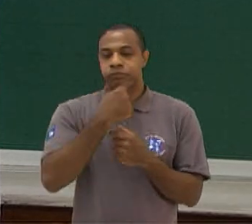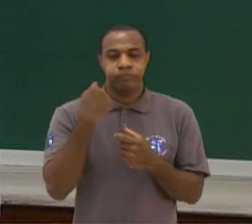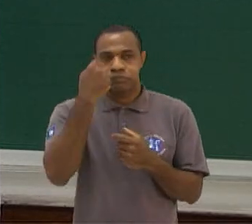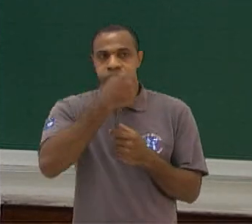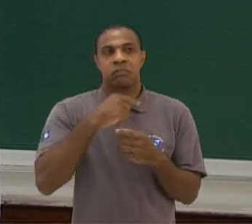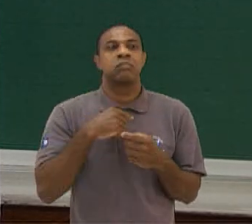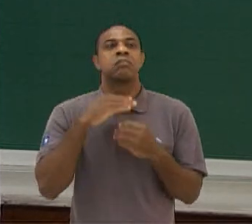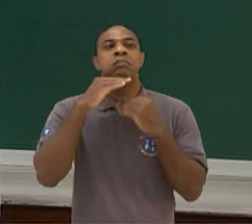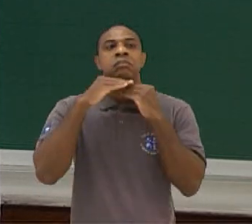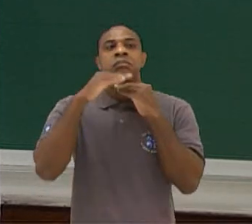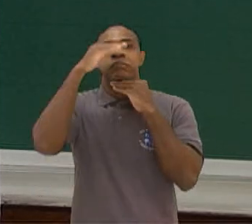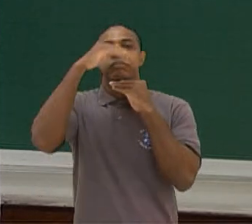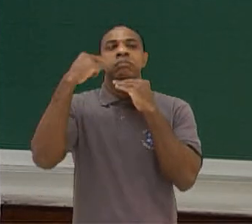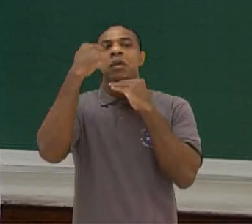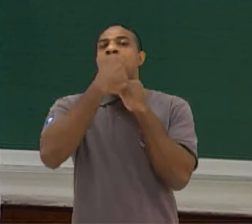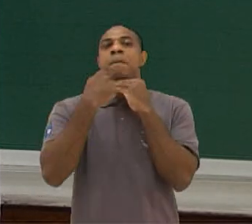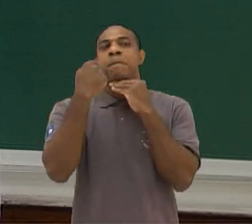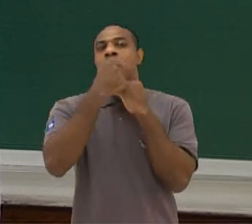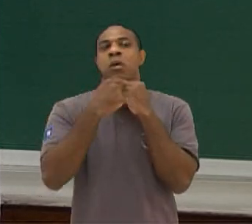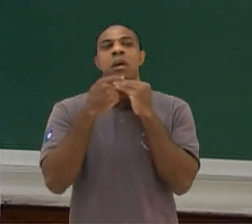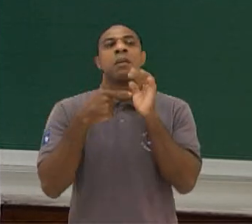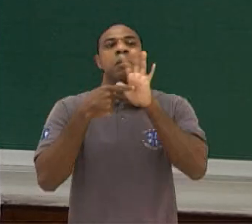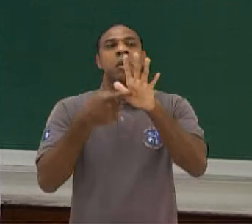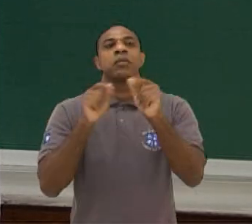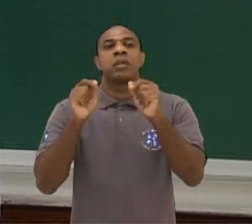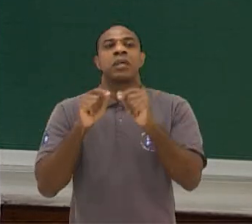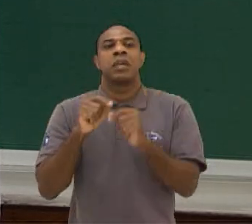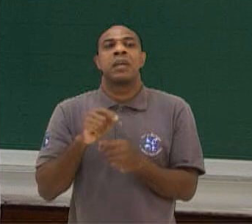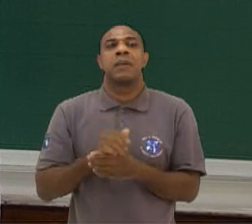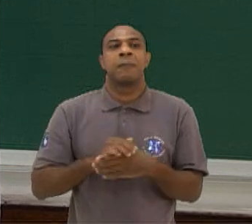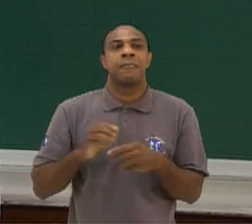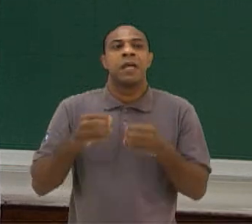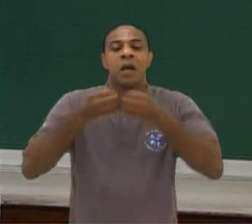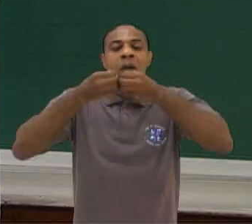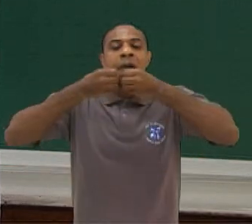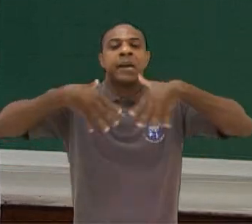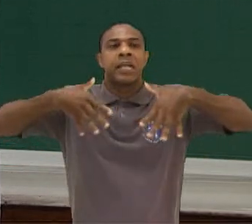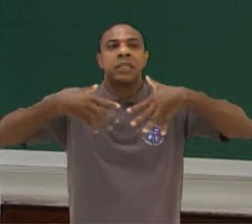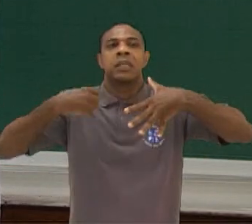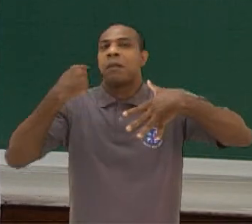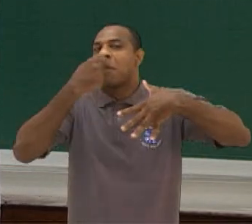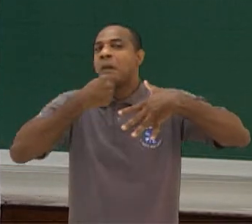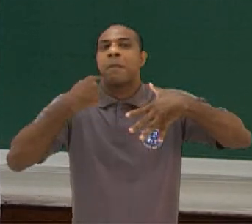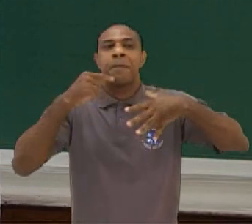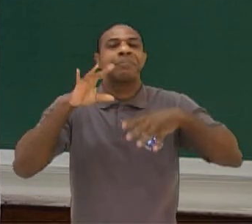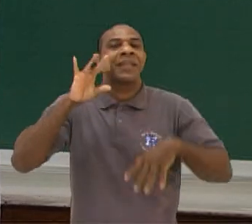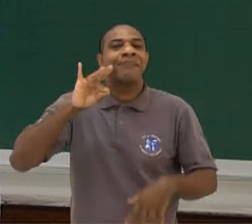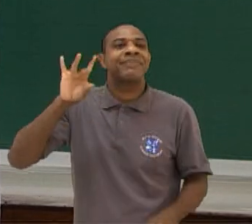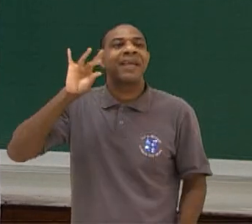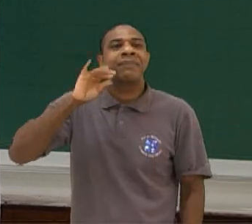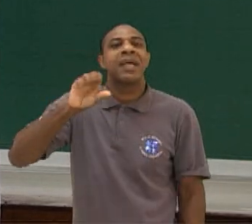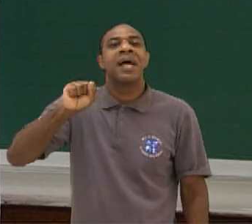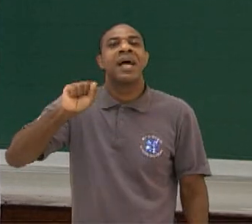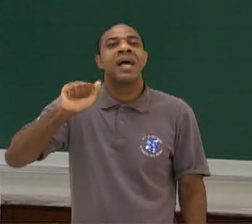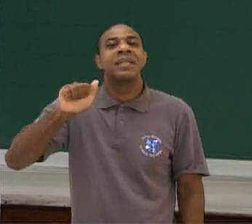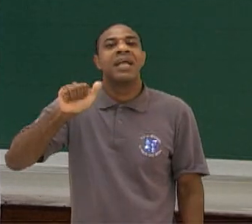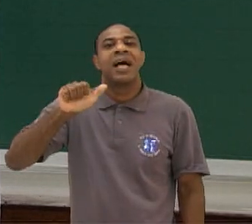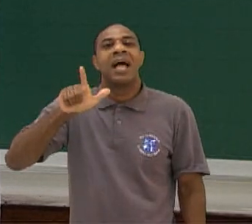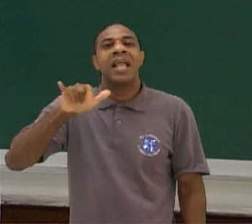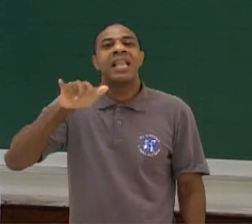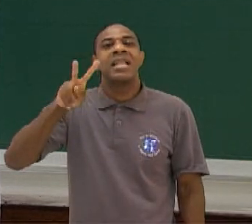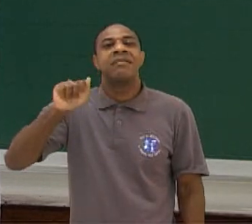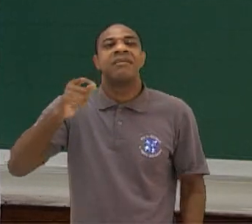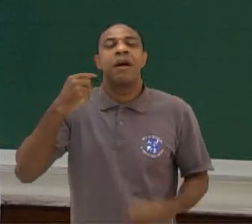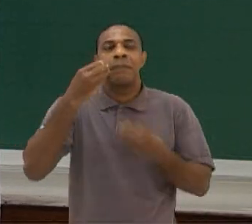e depois o aparato inferior. No aparato superior, nós vamos ter aqui na boca a presença das glândulas salivares que vão produzir essa saliva, que é muito